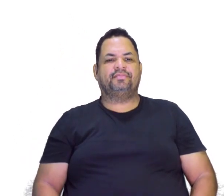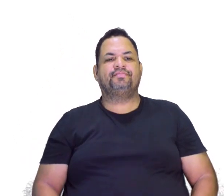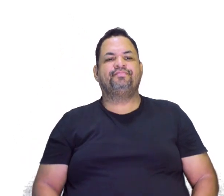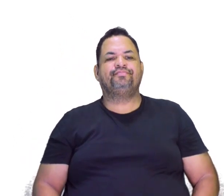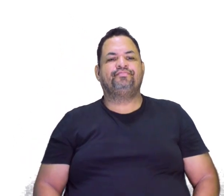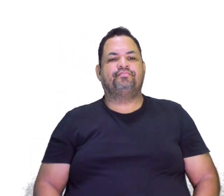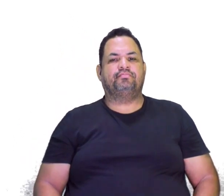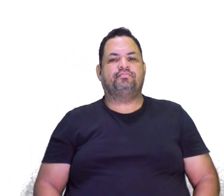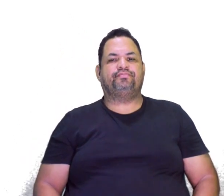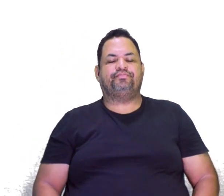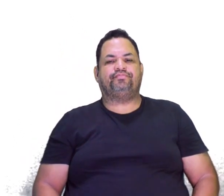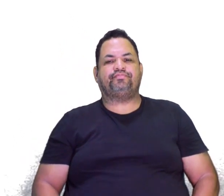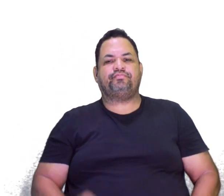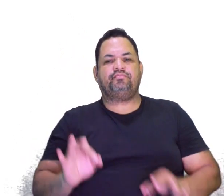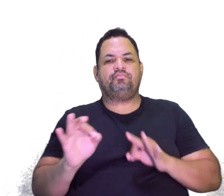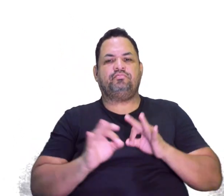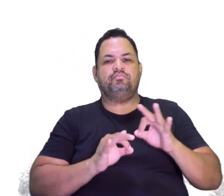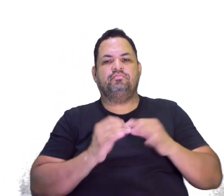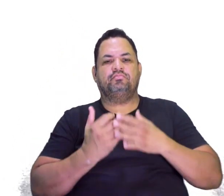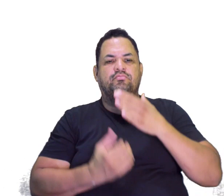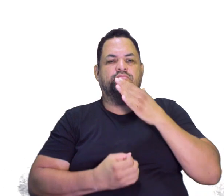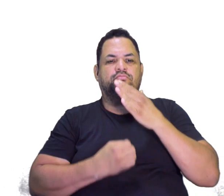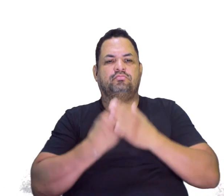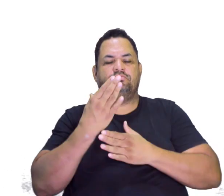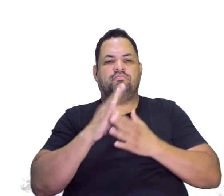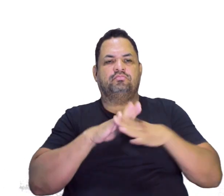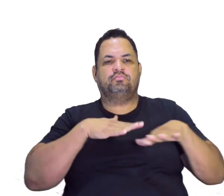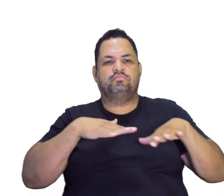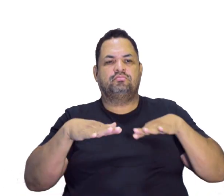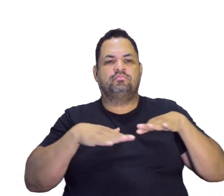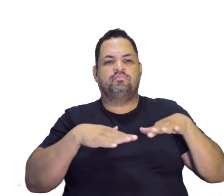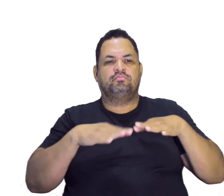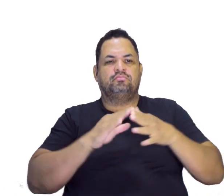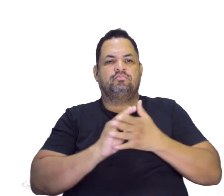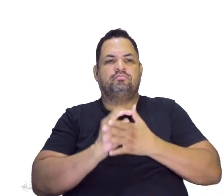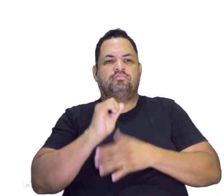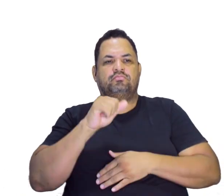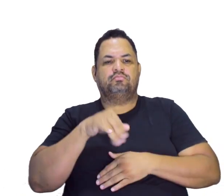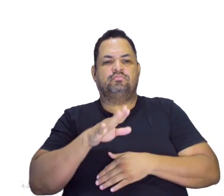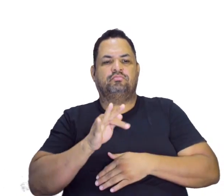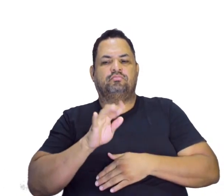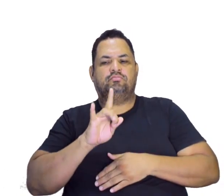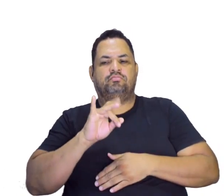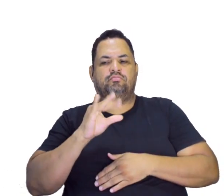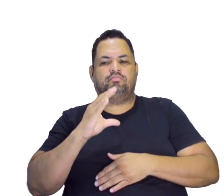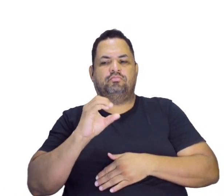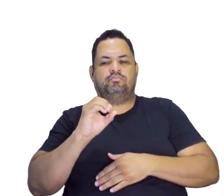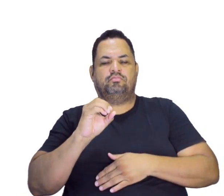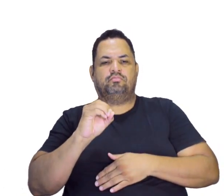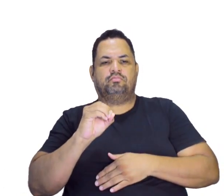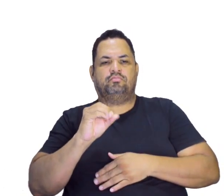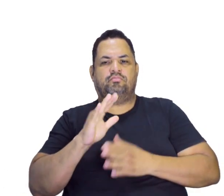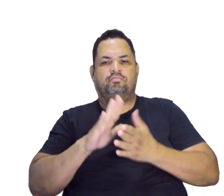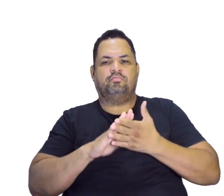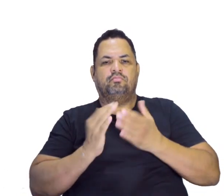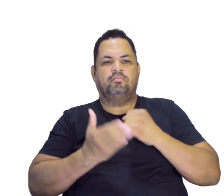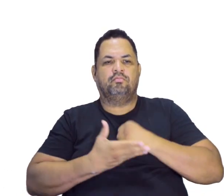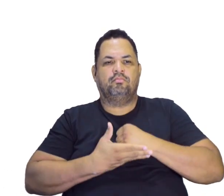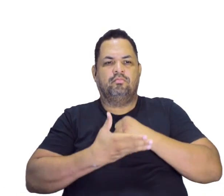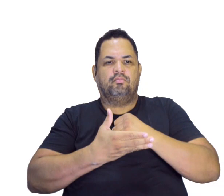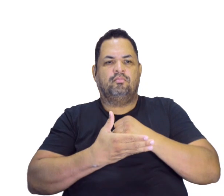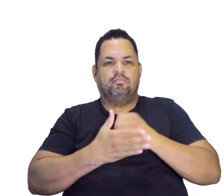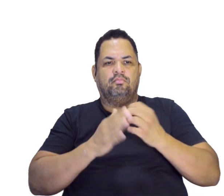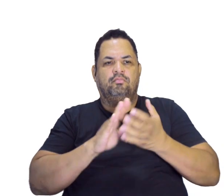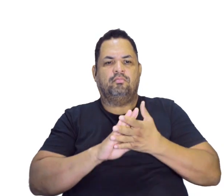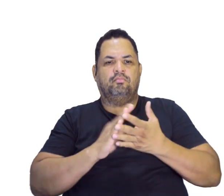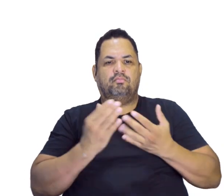ele fundou o movimento antropófago. Aliás, essa palavra aí, antropófago, é basicamente assim,